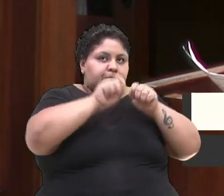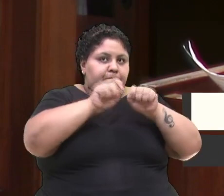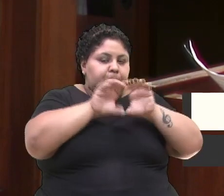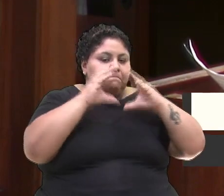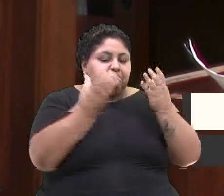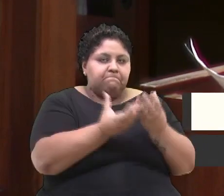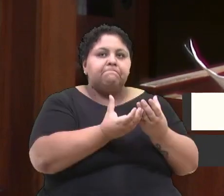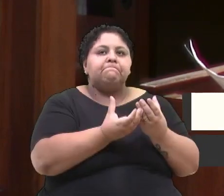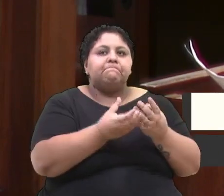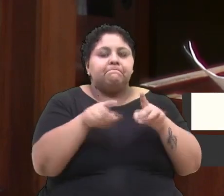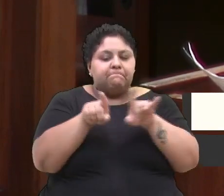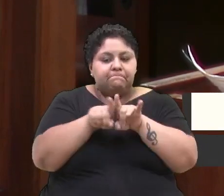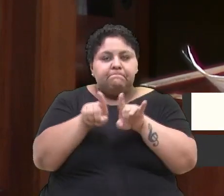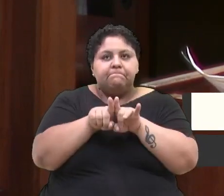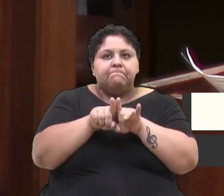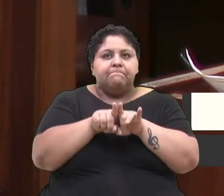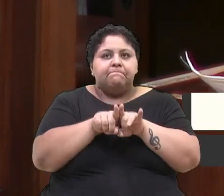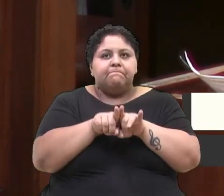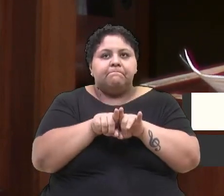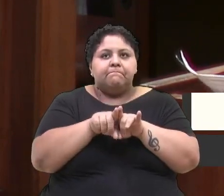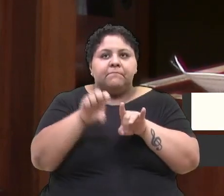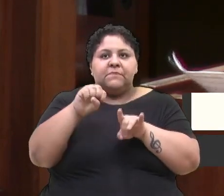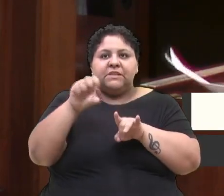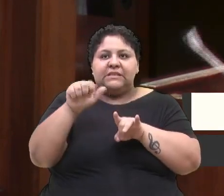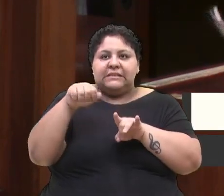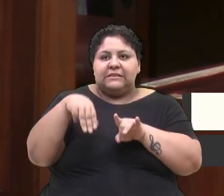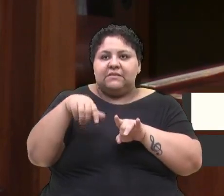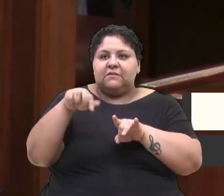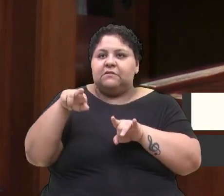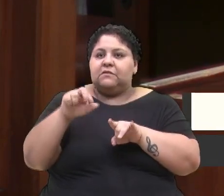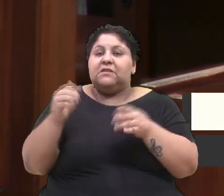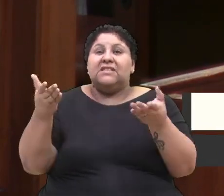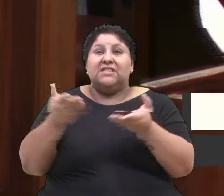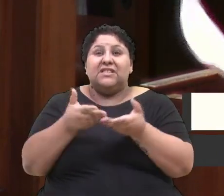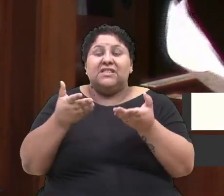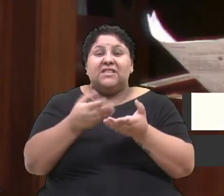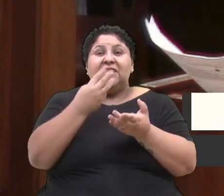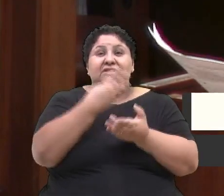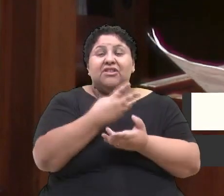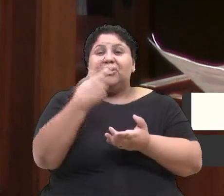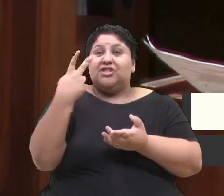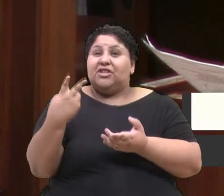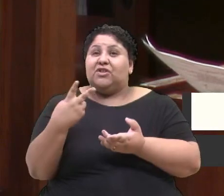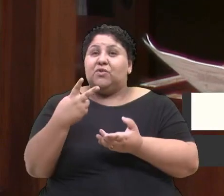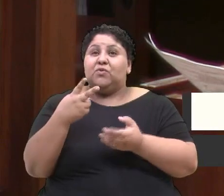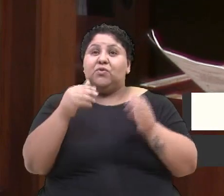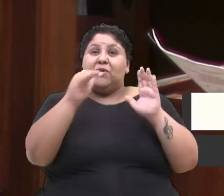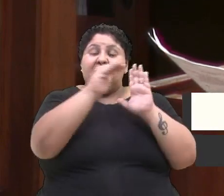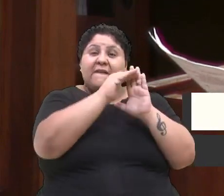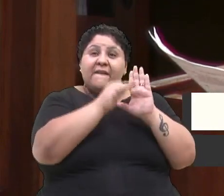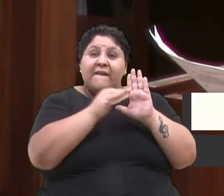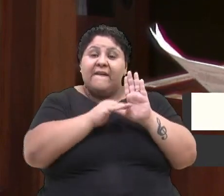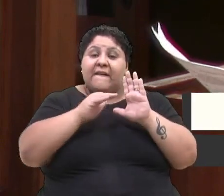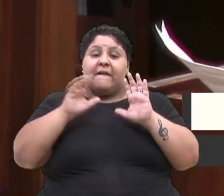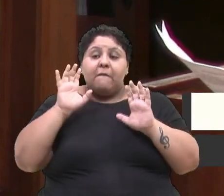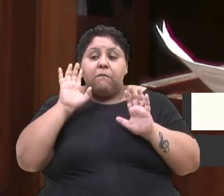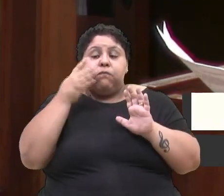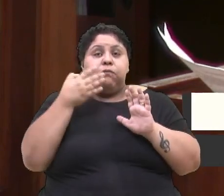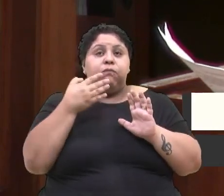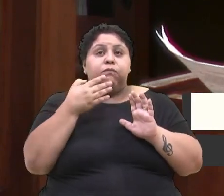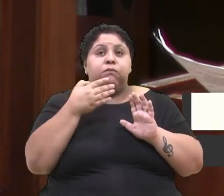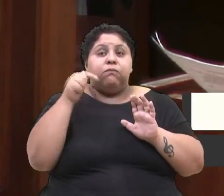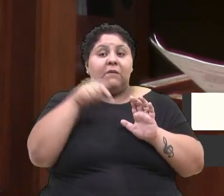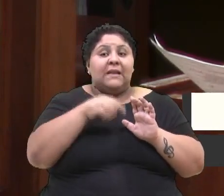e feito ali também pela Samar. Já é o 32º Encanto de Natal que acontece ali